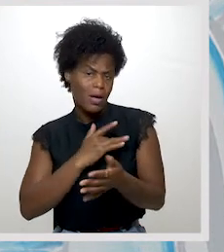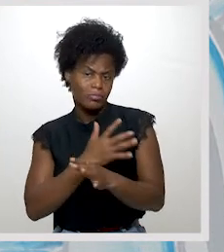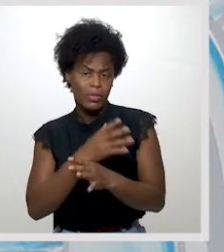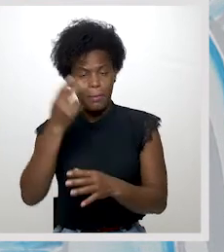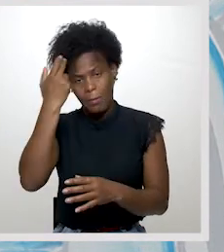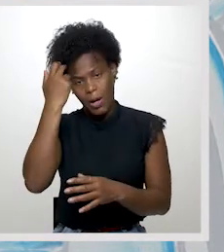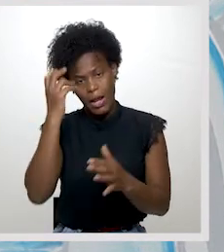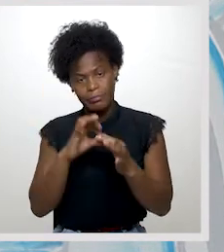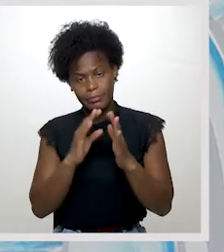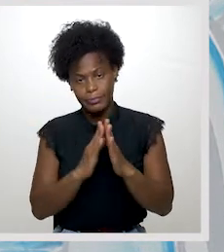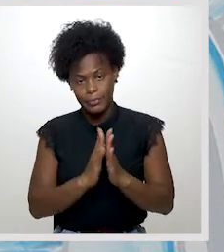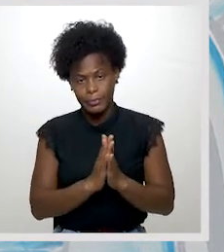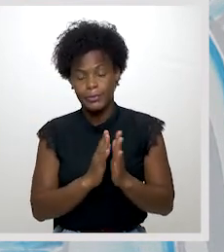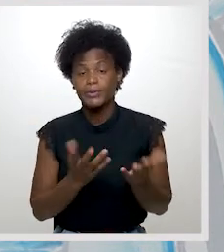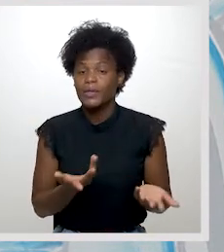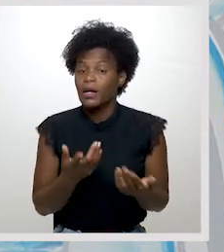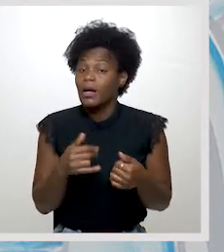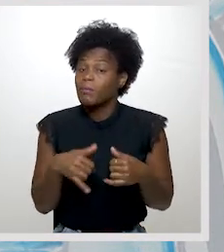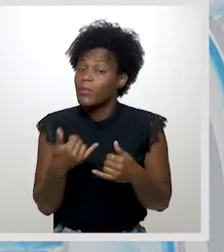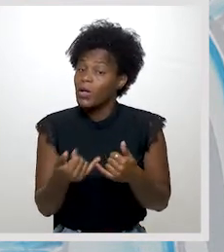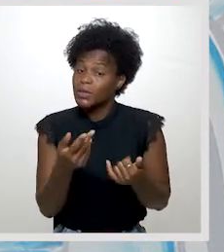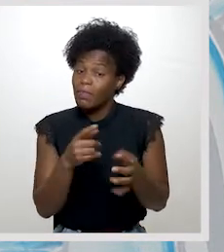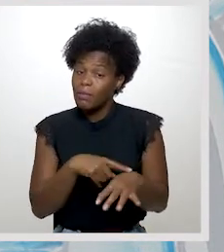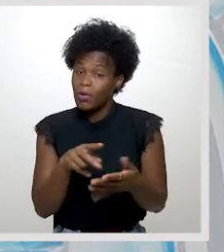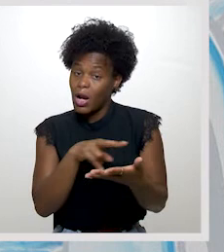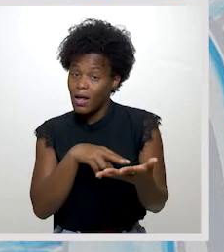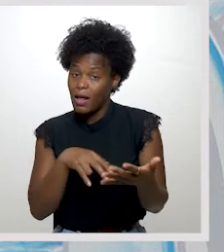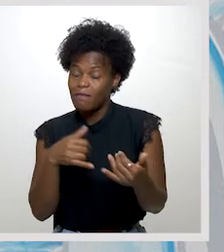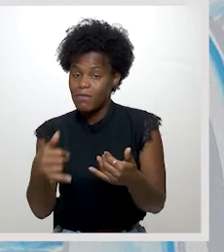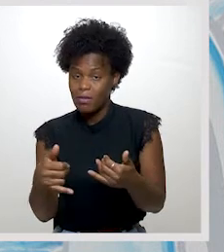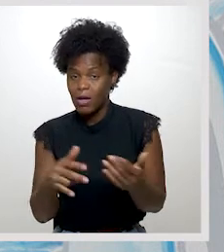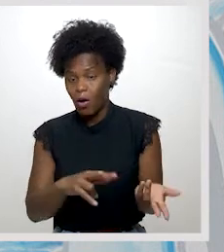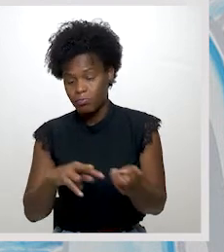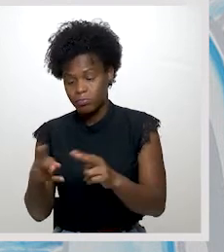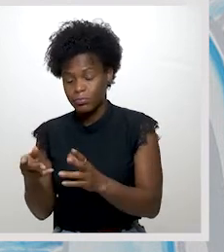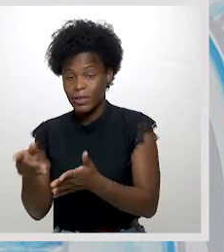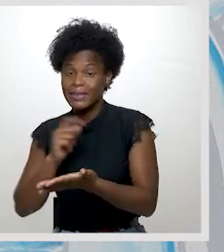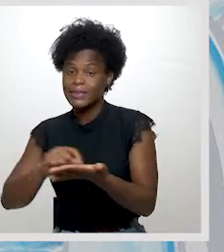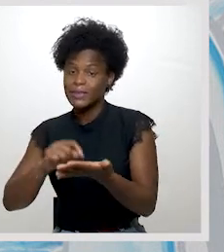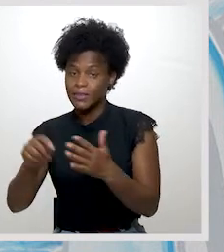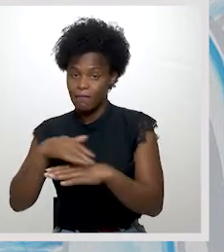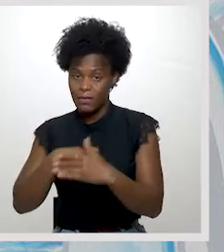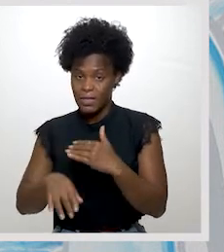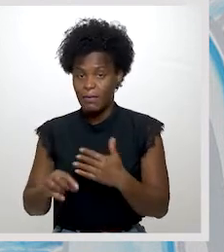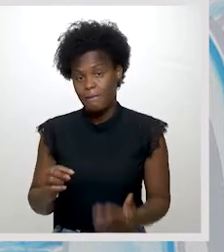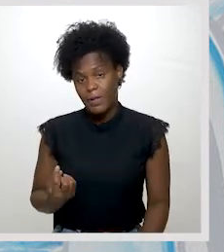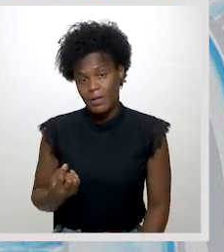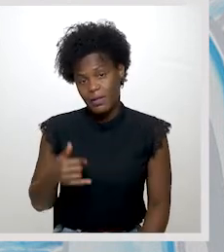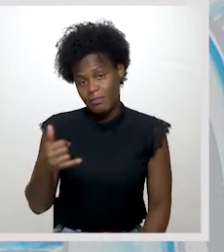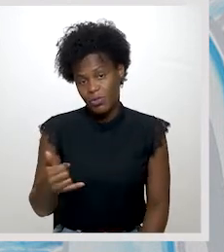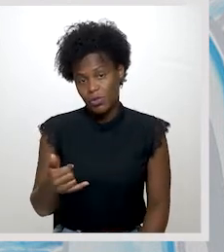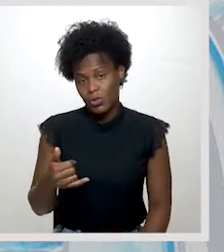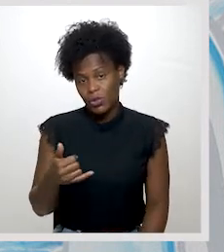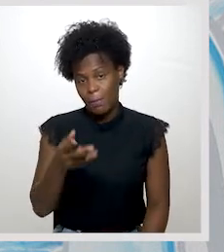Convento. Após este momento de leitura, vamos passar para o exercício